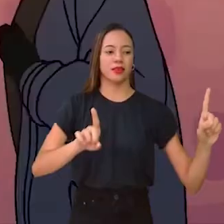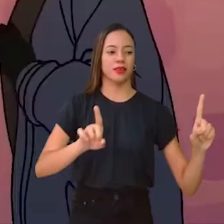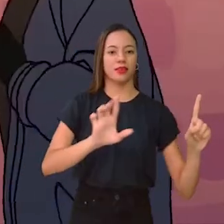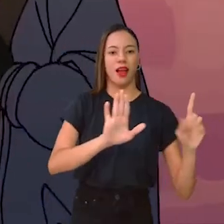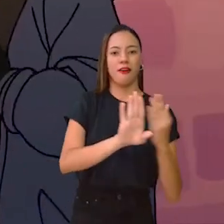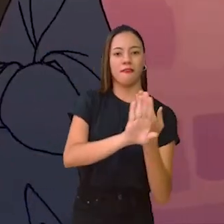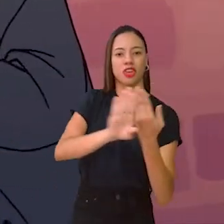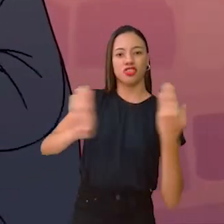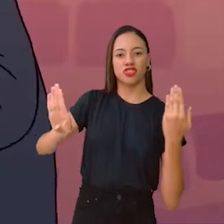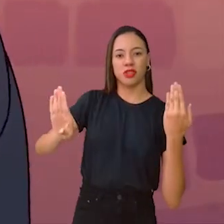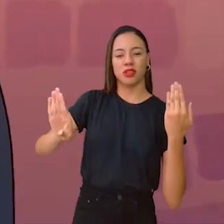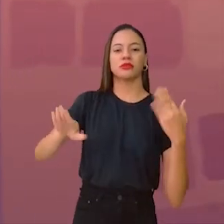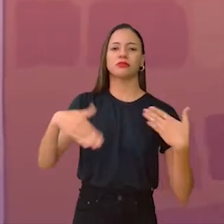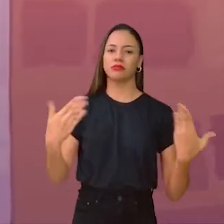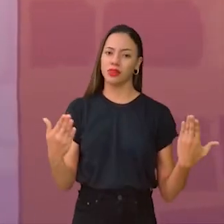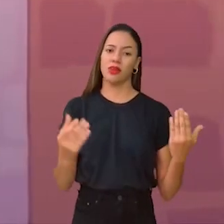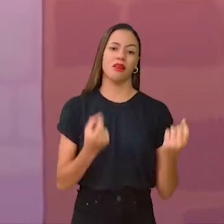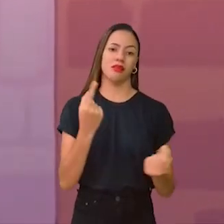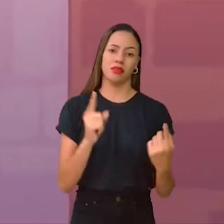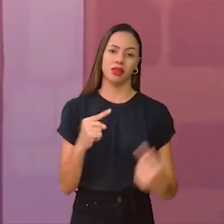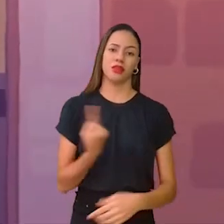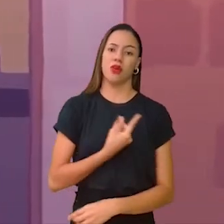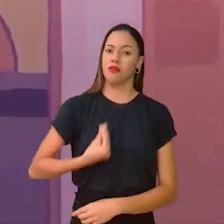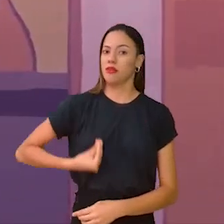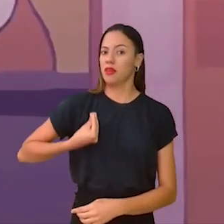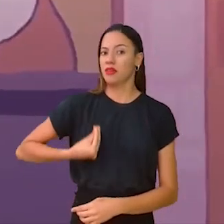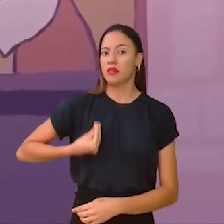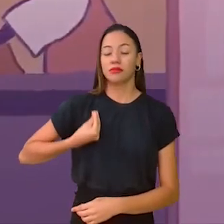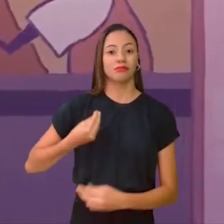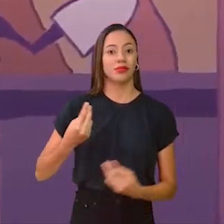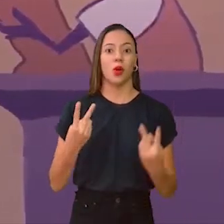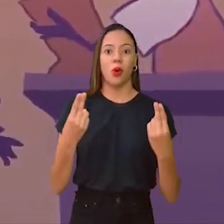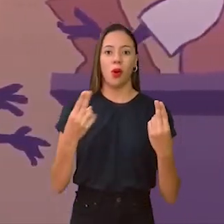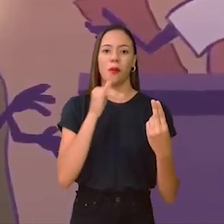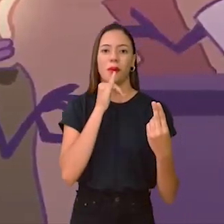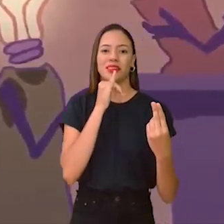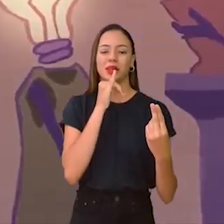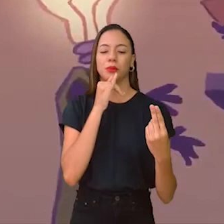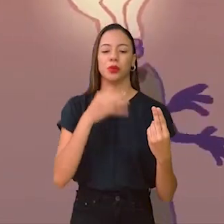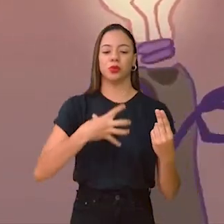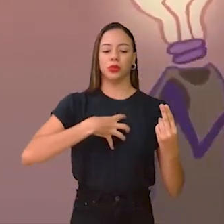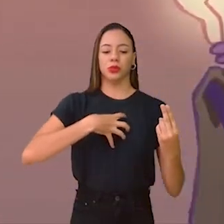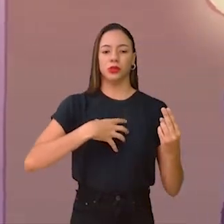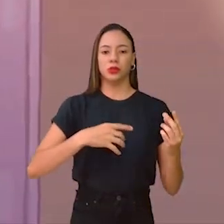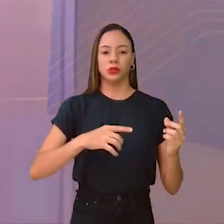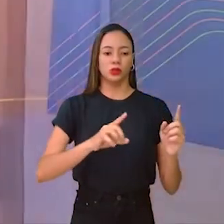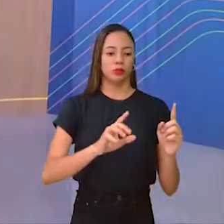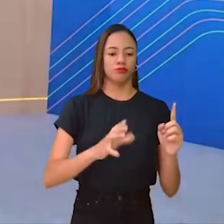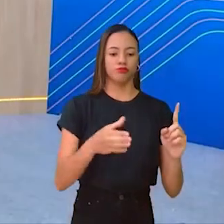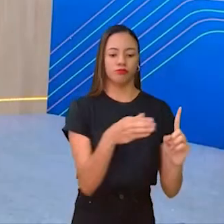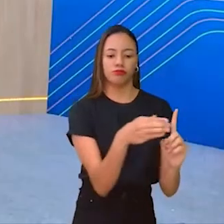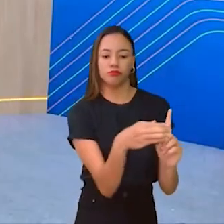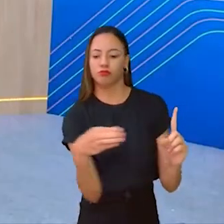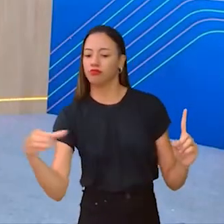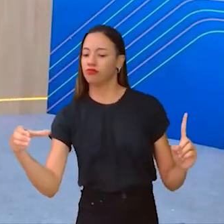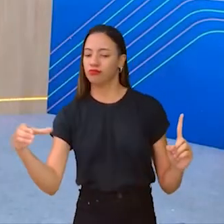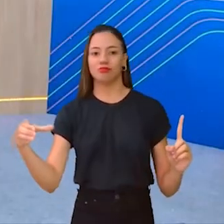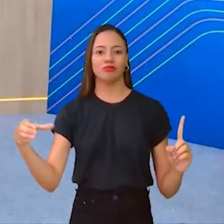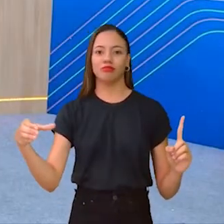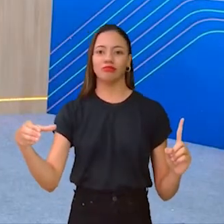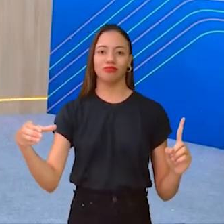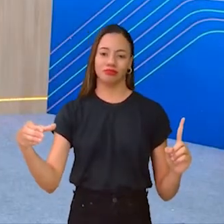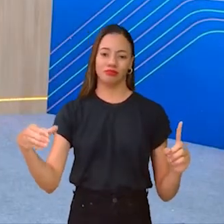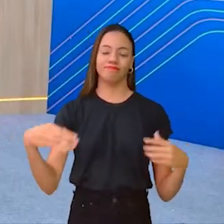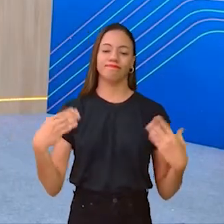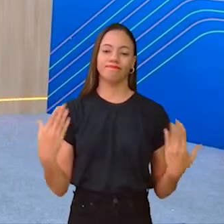muitas vezes a gente vivencia isso, né? A gente vivencia esse deslocamento, a gente vivencia esse não